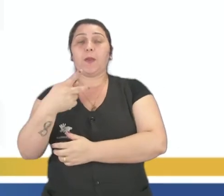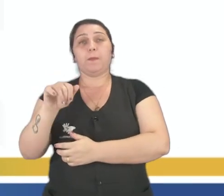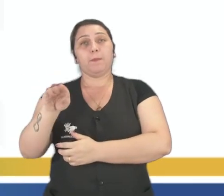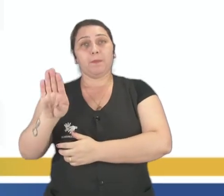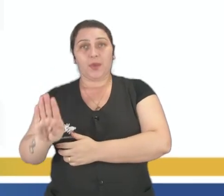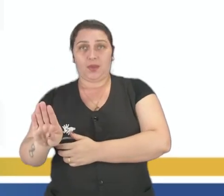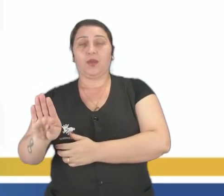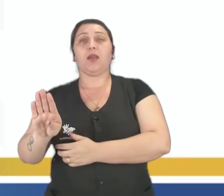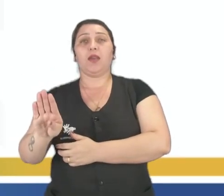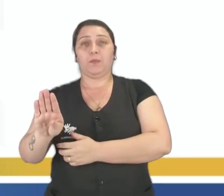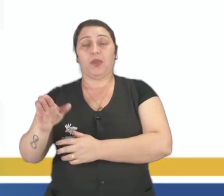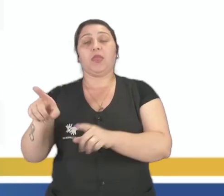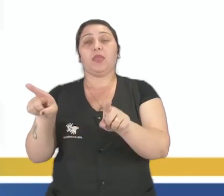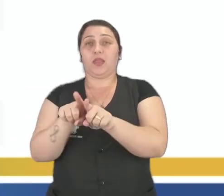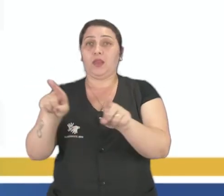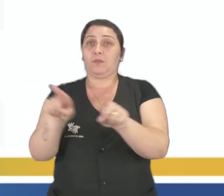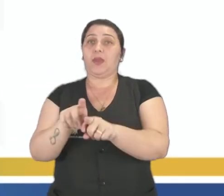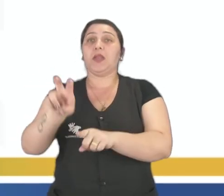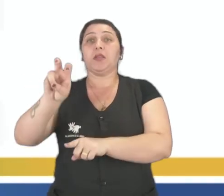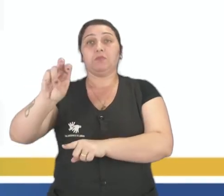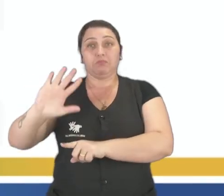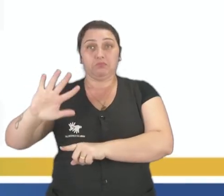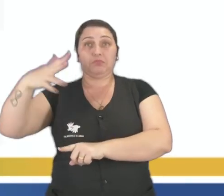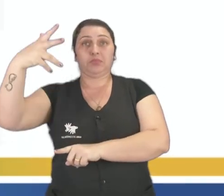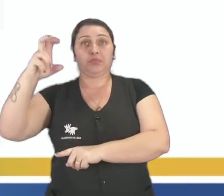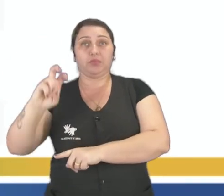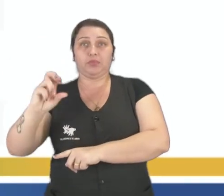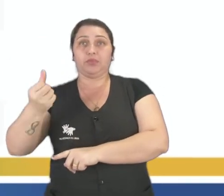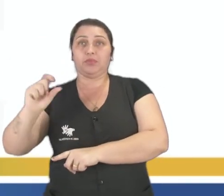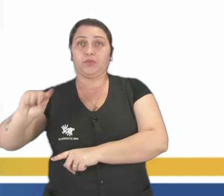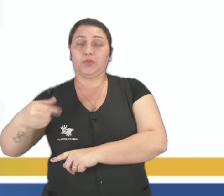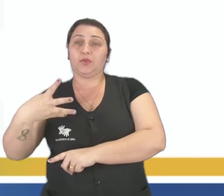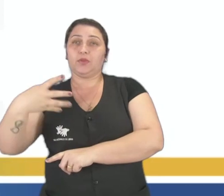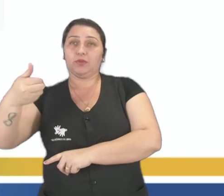PIB per capita também, olha aí como é elevado,